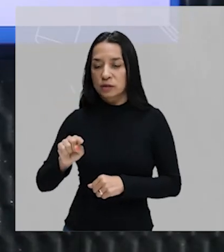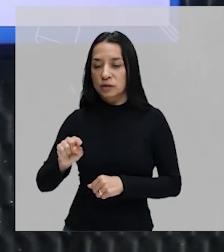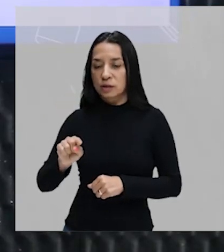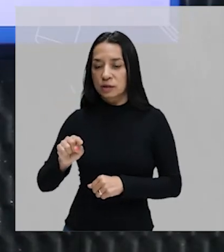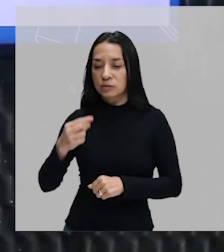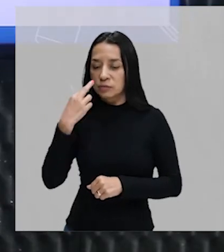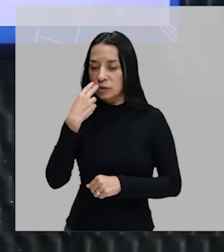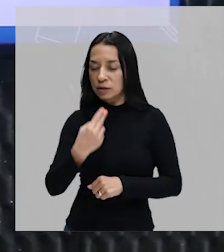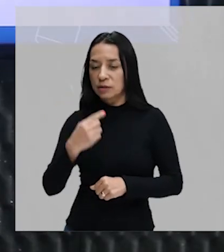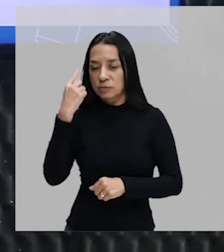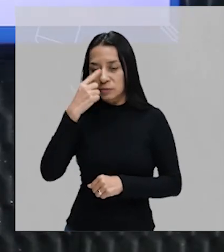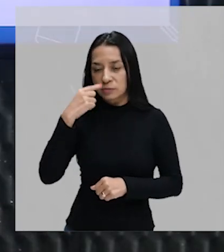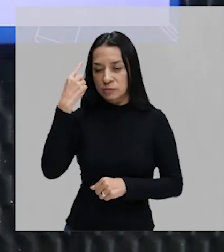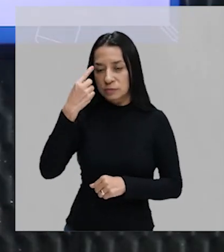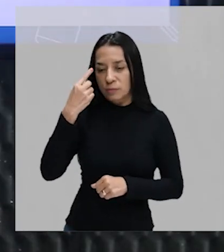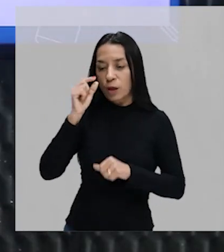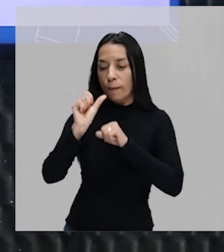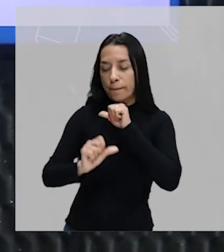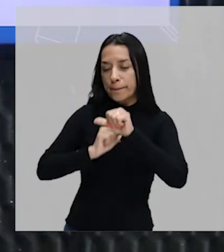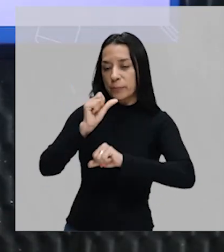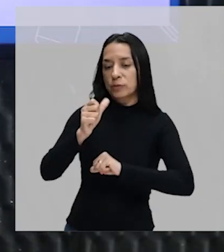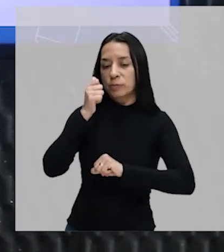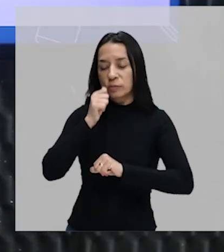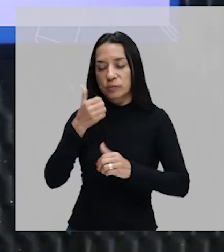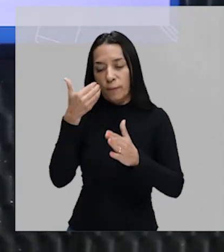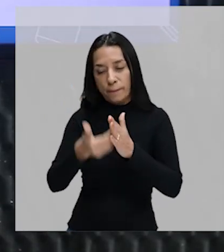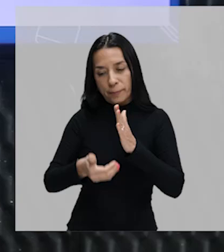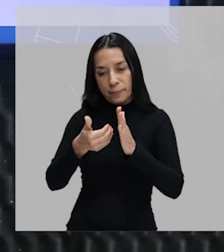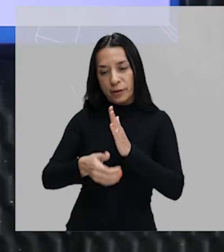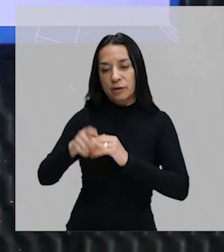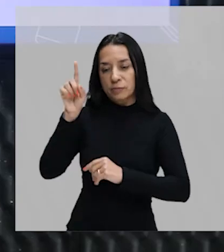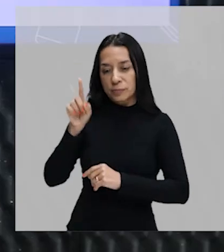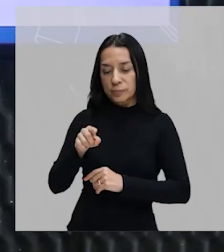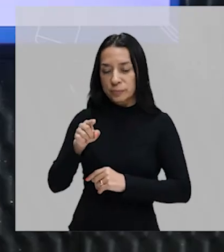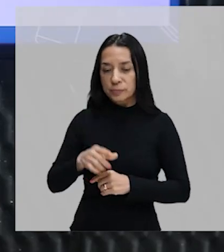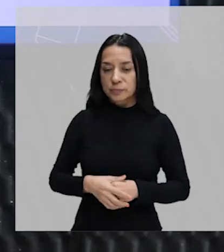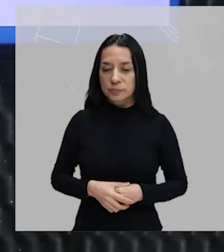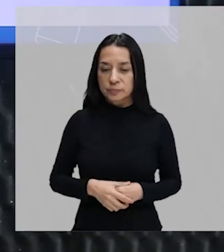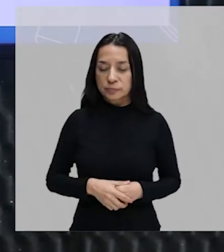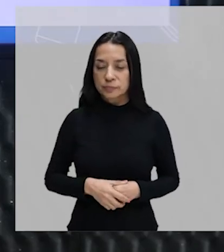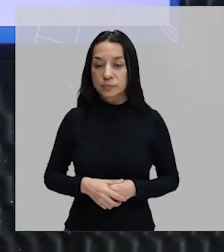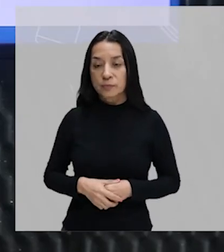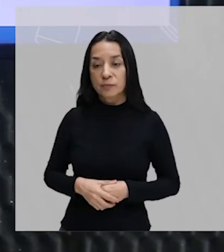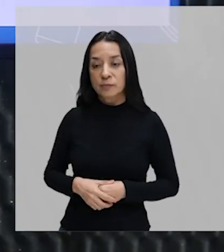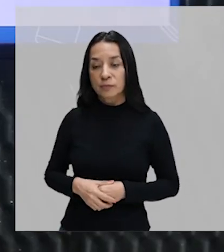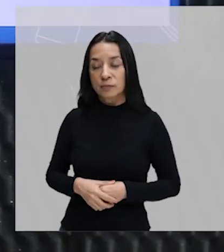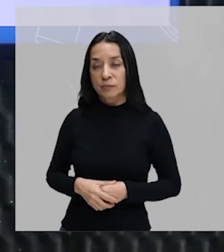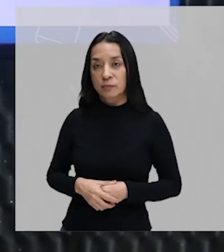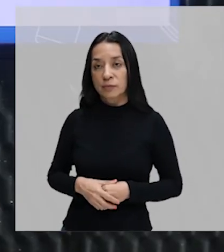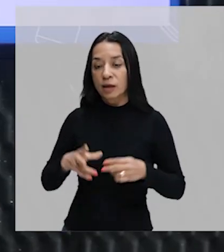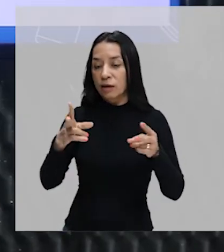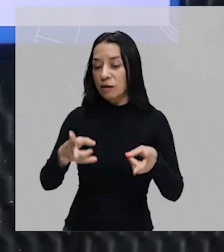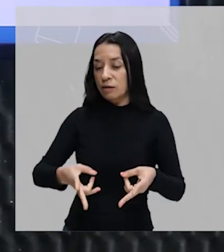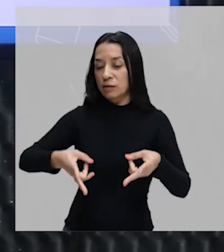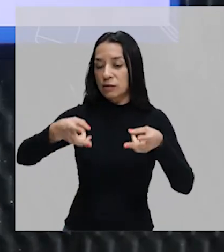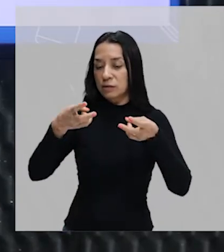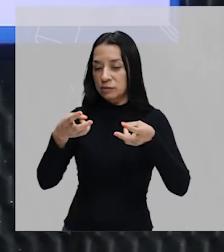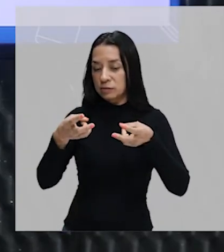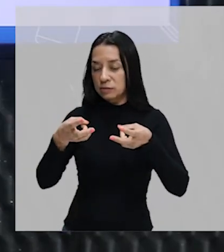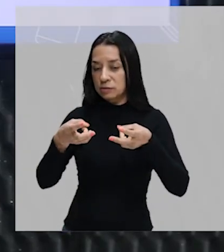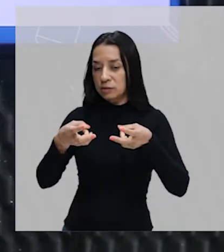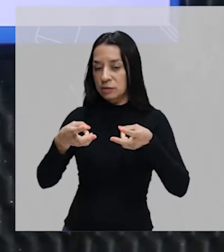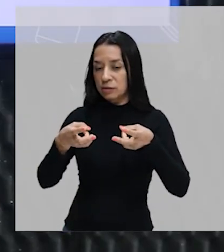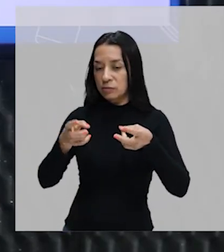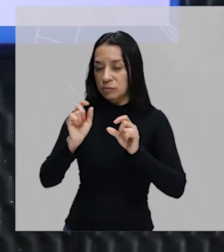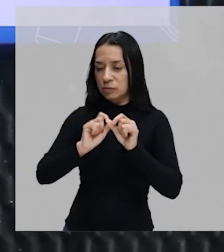masculino. Quando ele vai para o feminino, ele perde essa acentuação. Fiquem atentos, isso é uma dica, um macetezinho